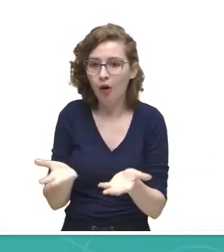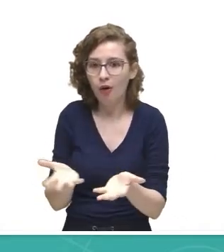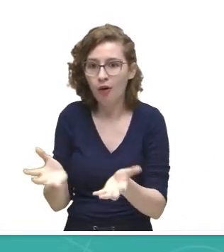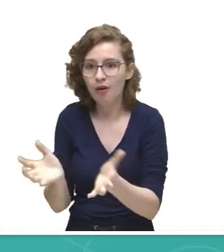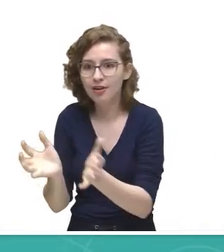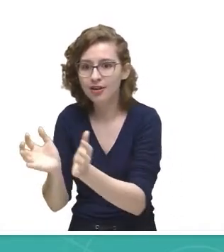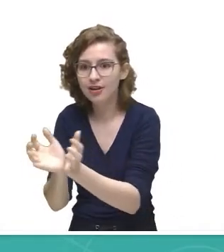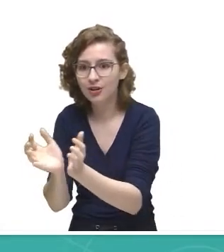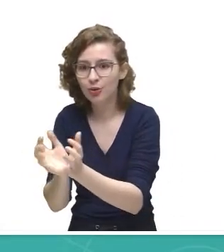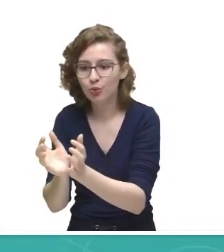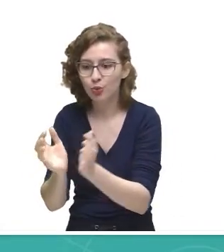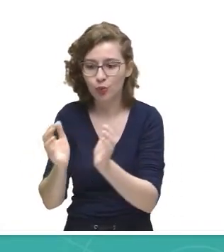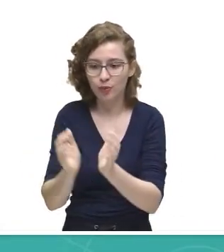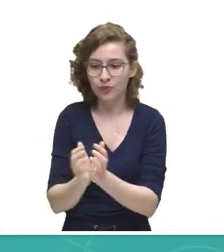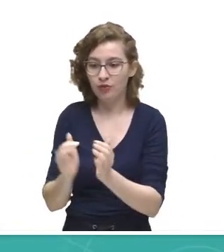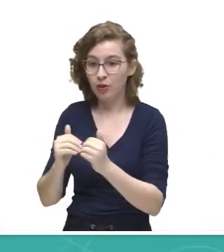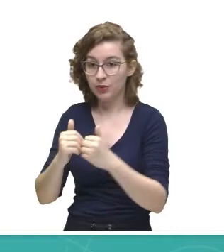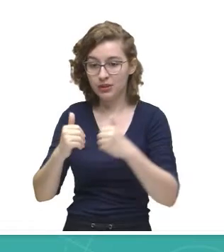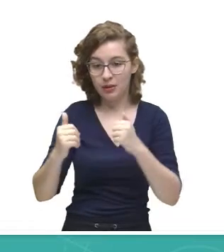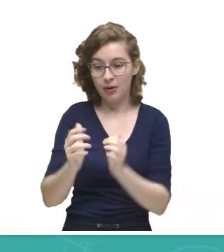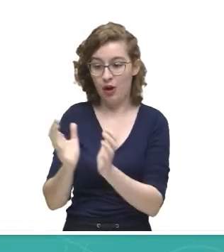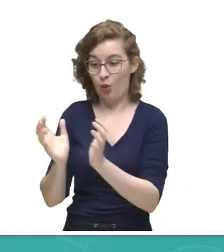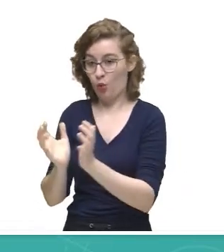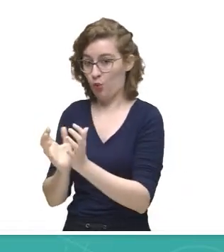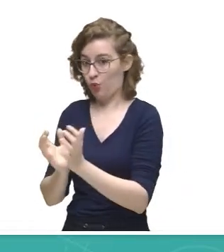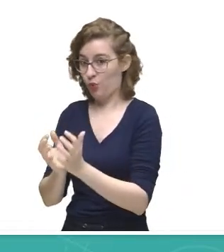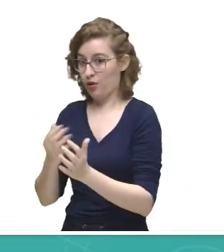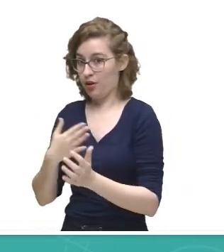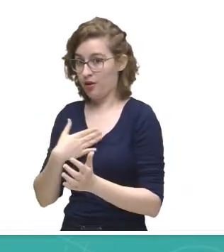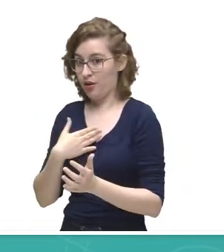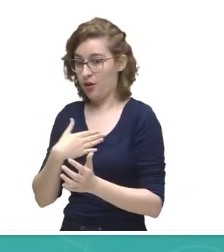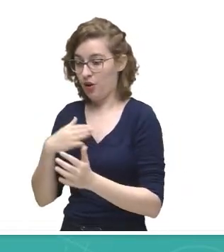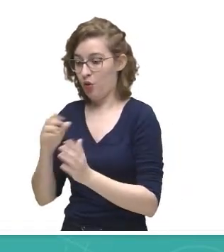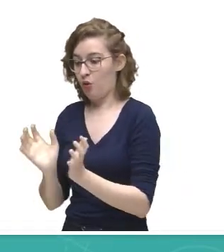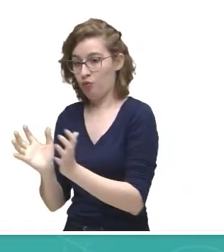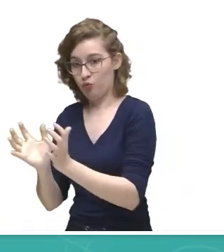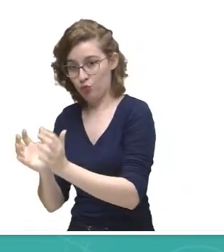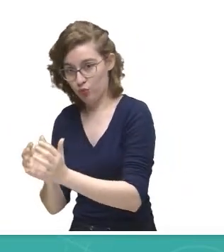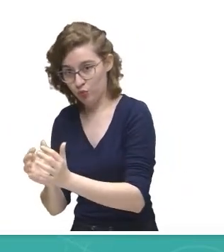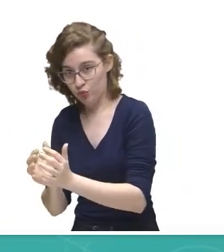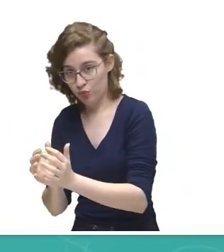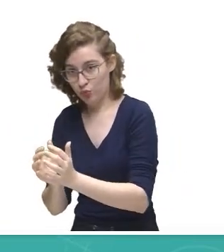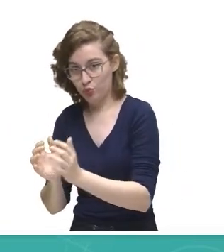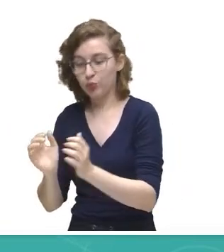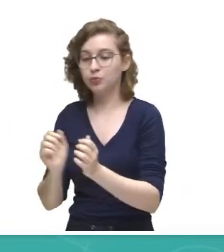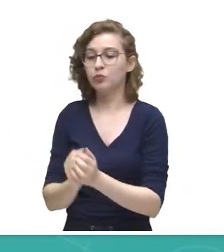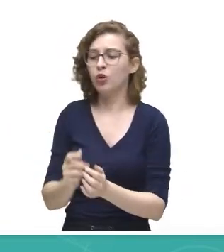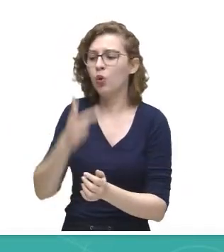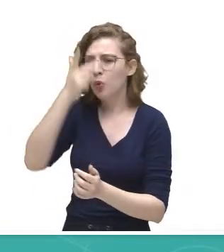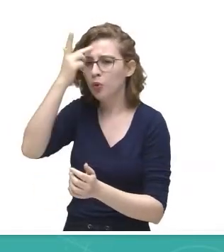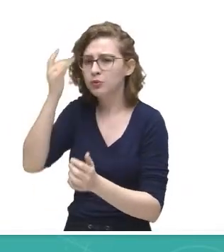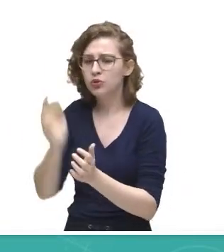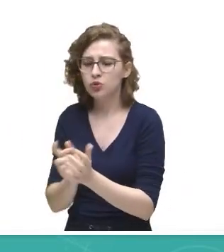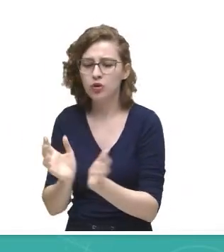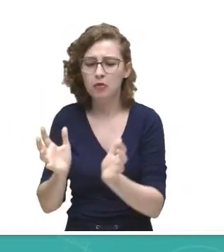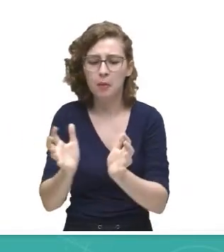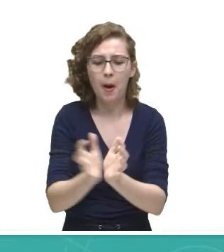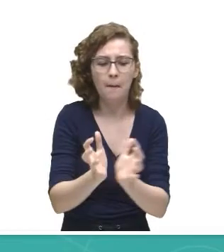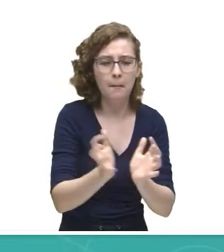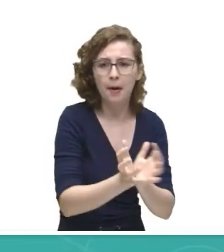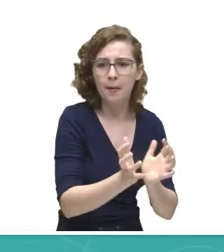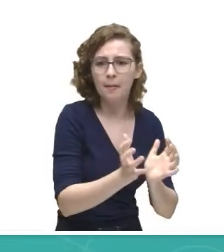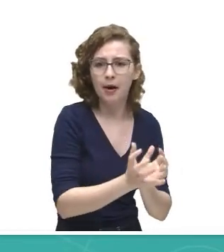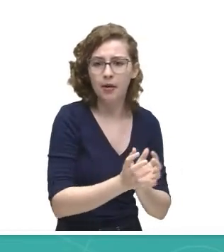quê? Ele divide o trabalho. Ele, juntamente com outras pessoas na sua oficina, ele vai dividir as tarefas. Um